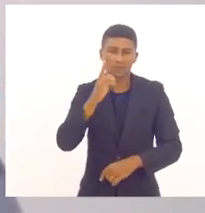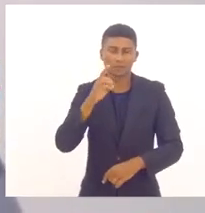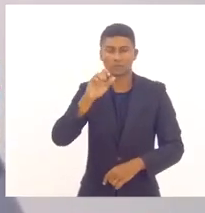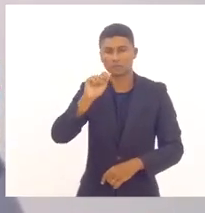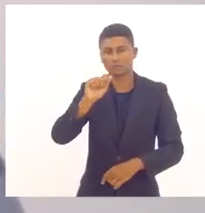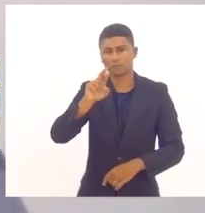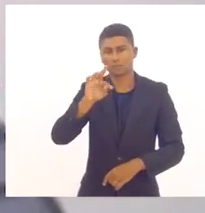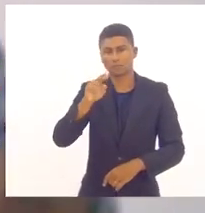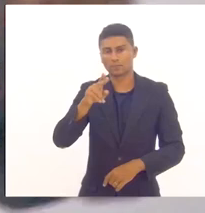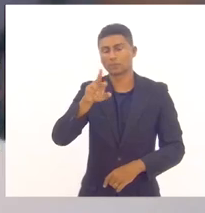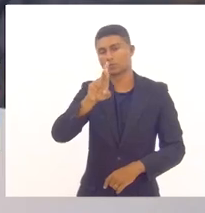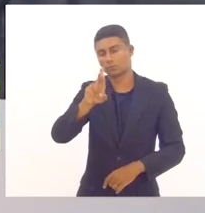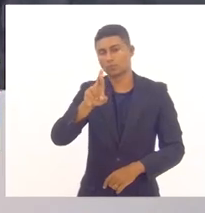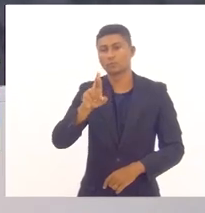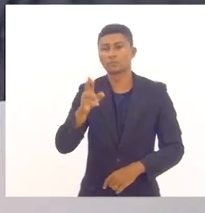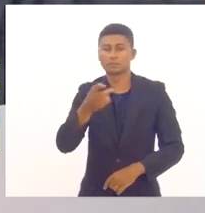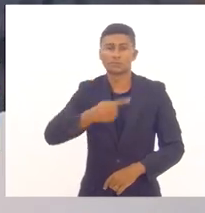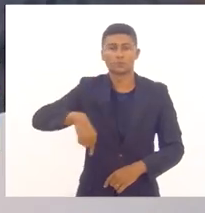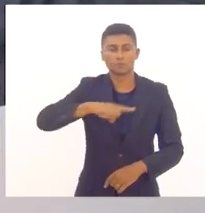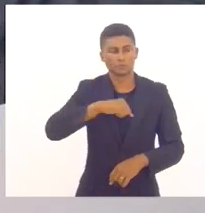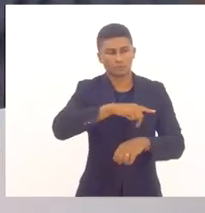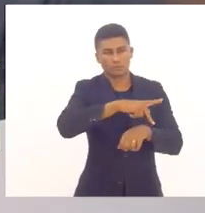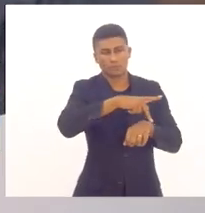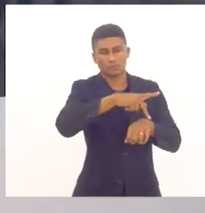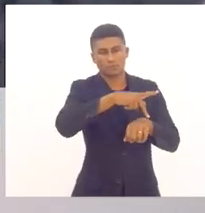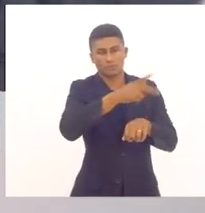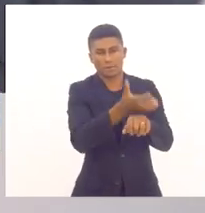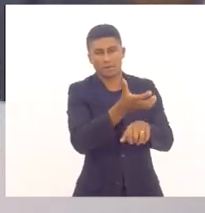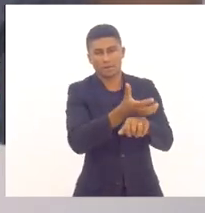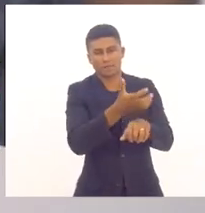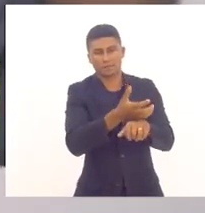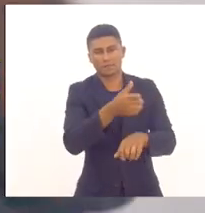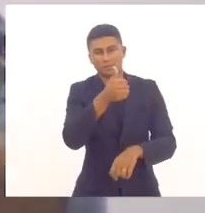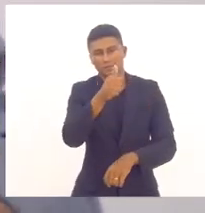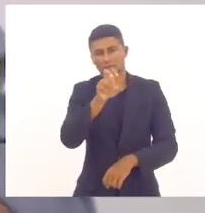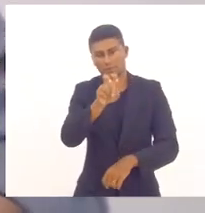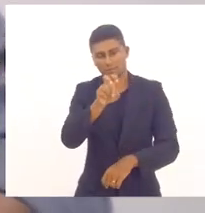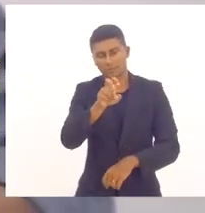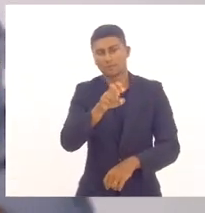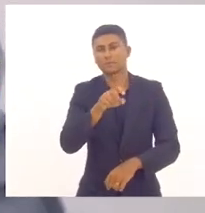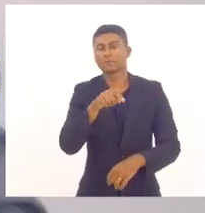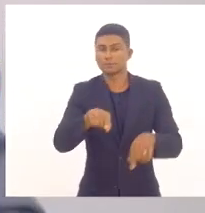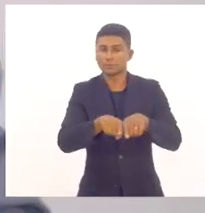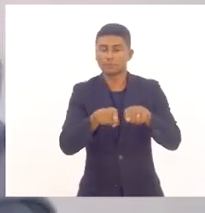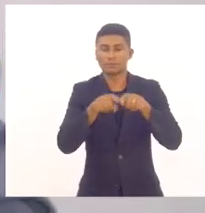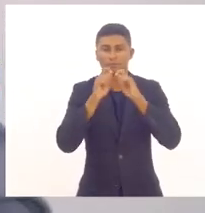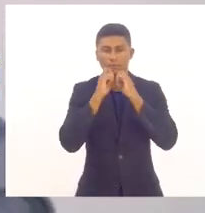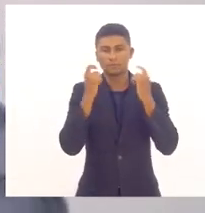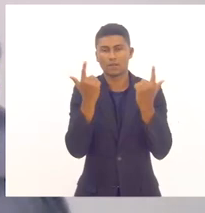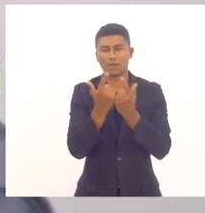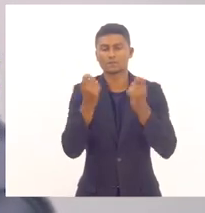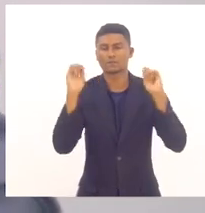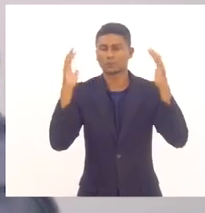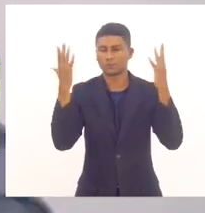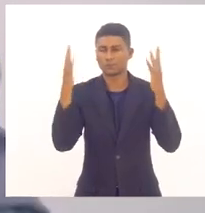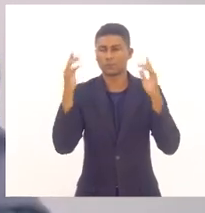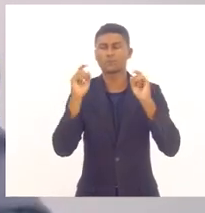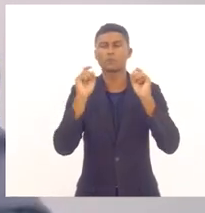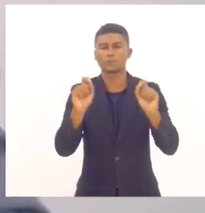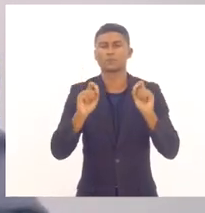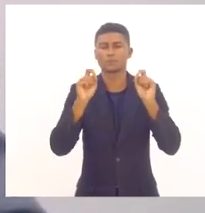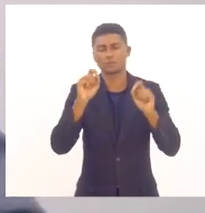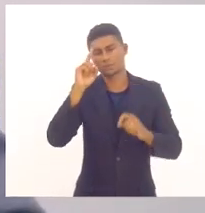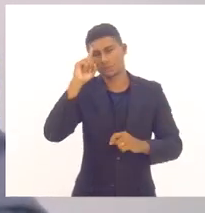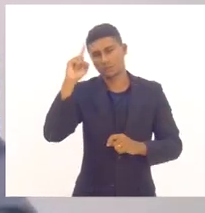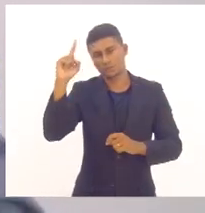Mesquita, que nós fizemos aqui na Praça 15 um grande evento, que o mestre Hereira estava lá e fizemos aqui dentro da Alerj, para comemorar lá atrás o dia